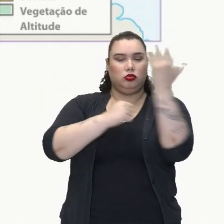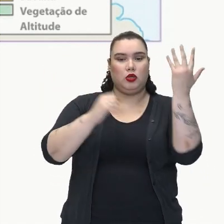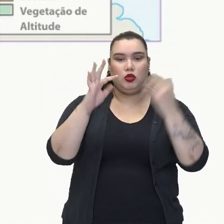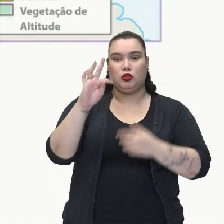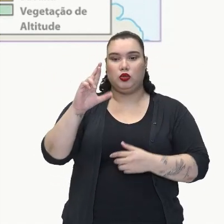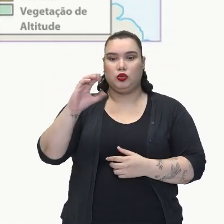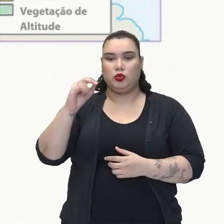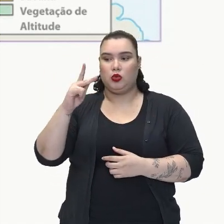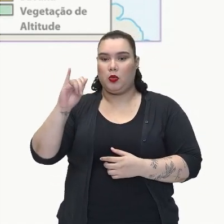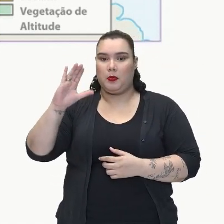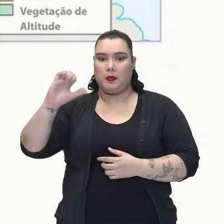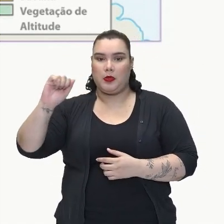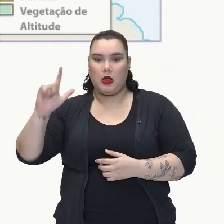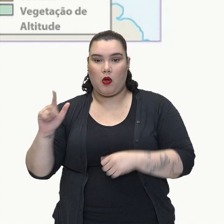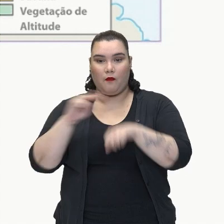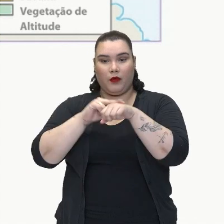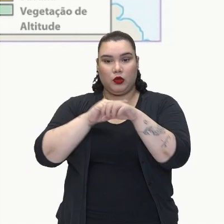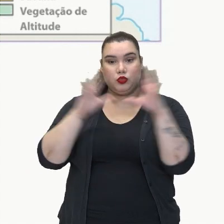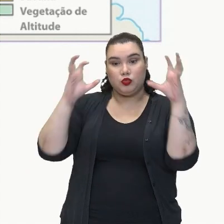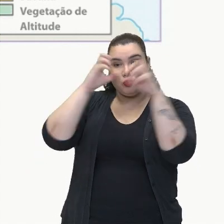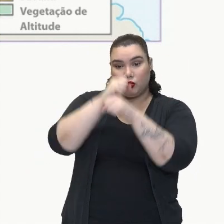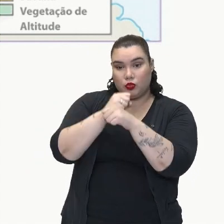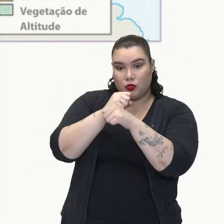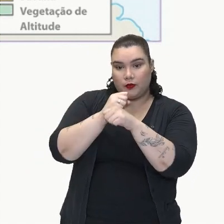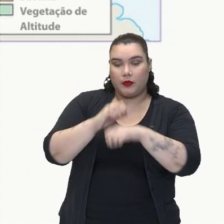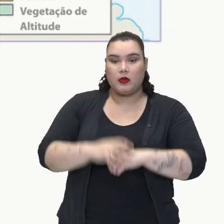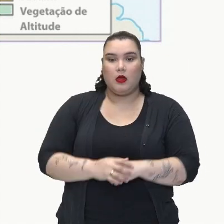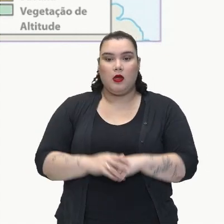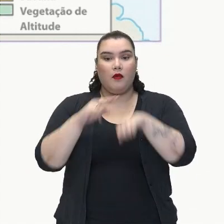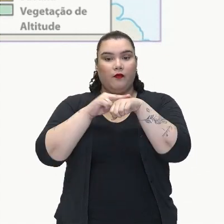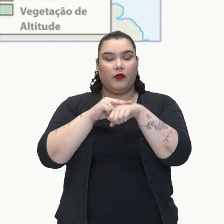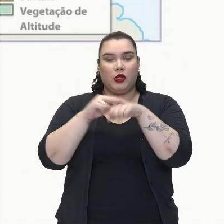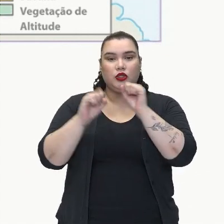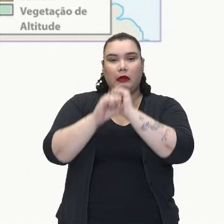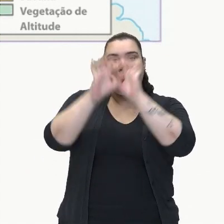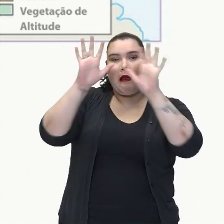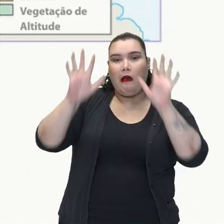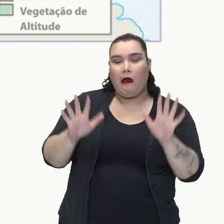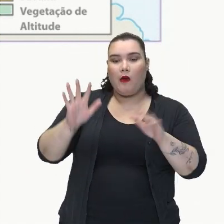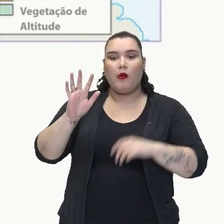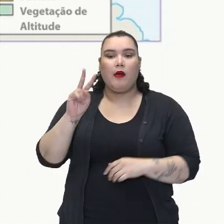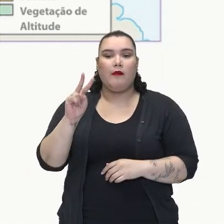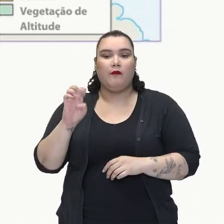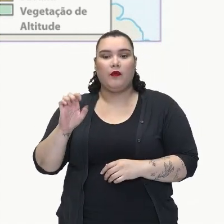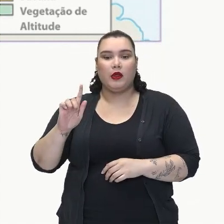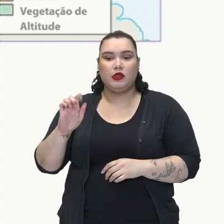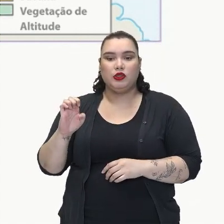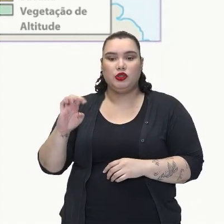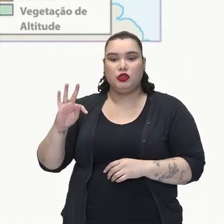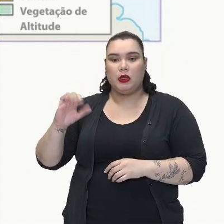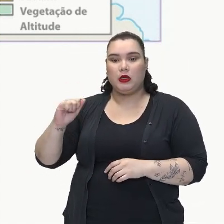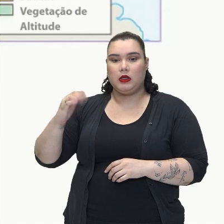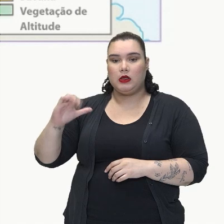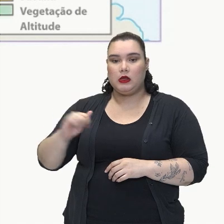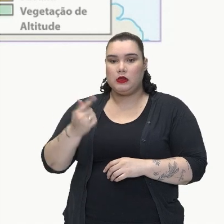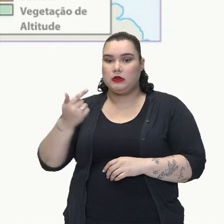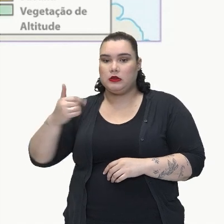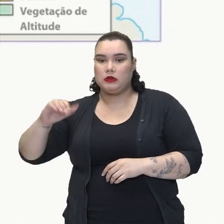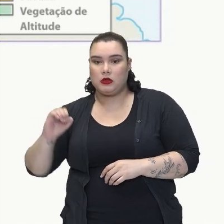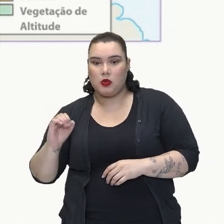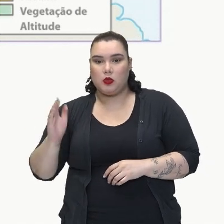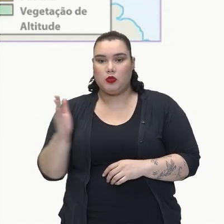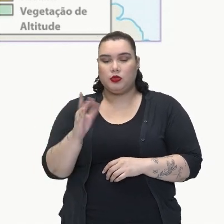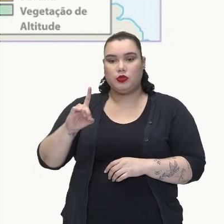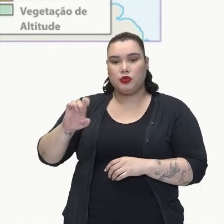Essa parte do verde mais claro seria a vegetação de altitude, que aí diz respeito a essa área aqui, não é